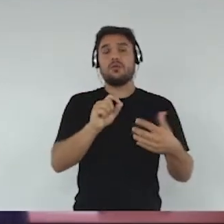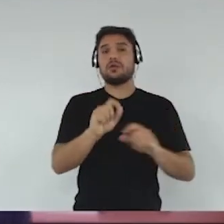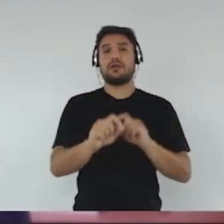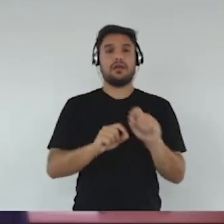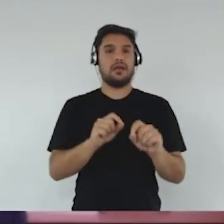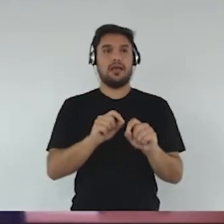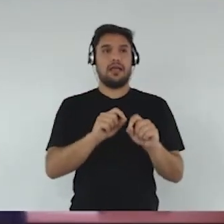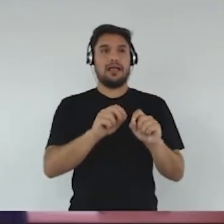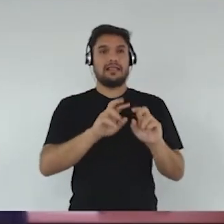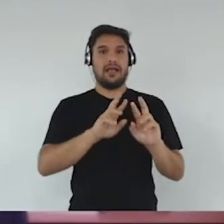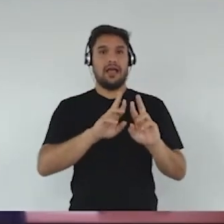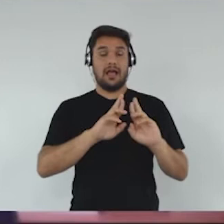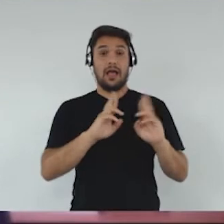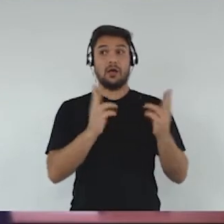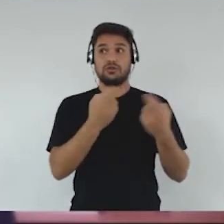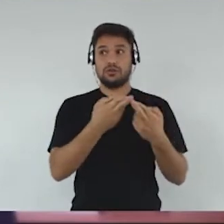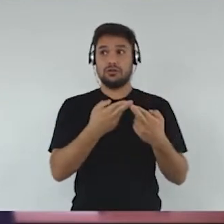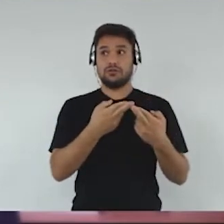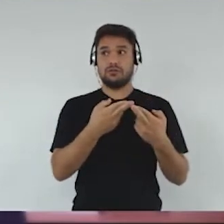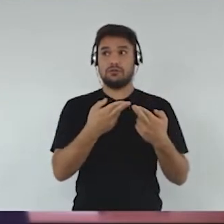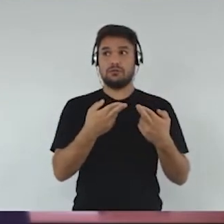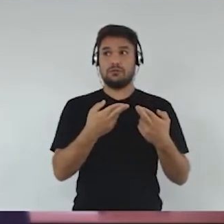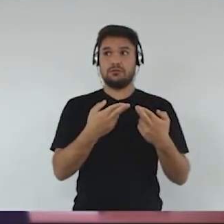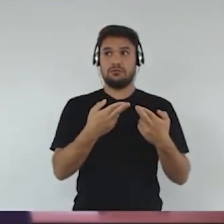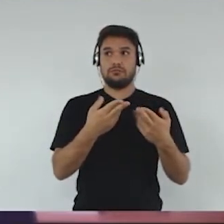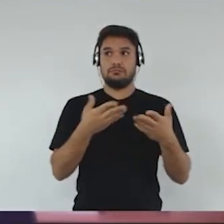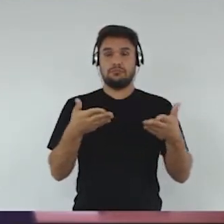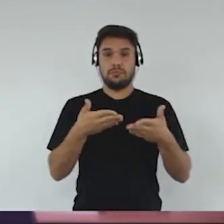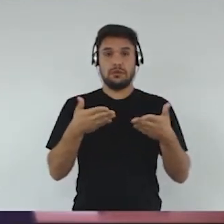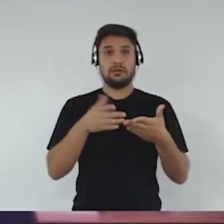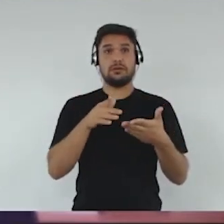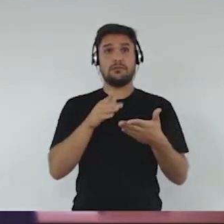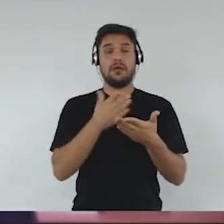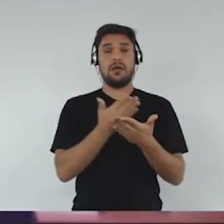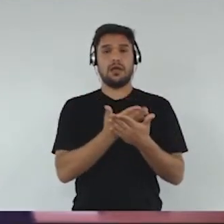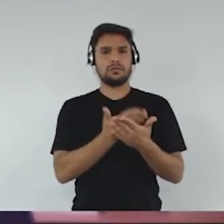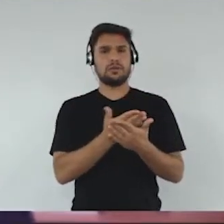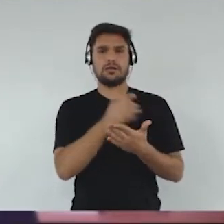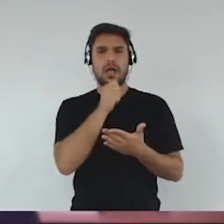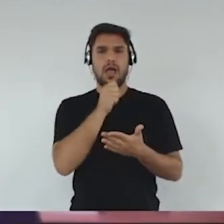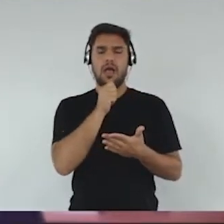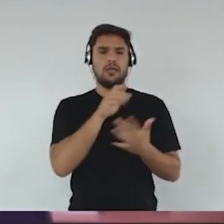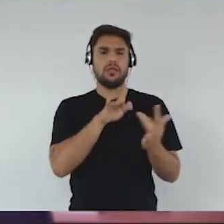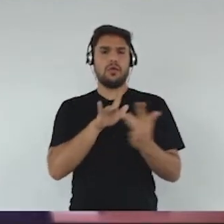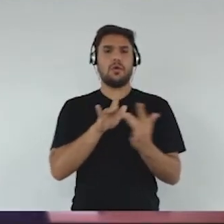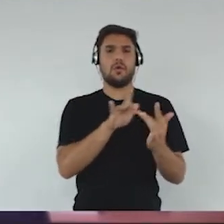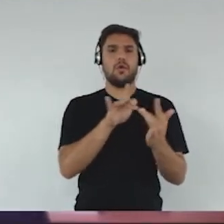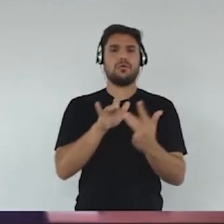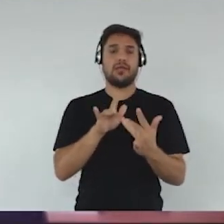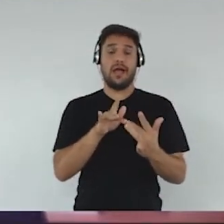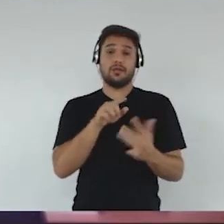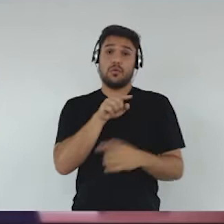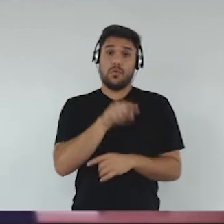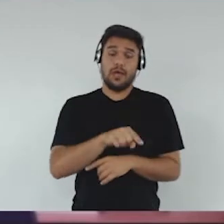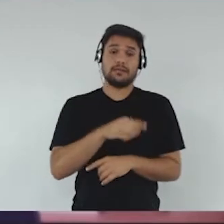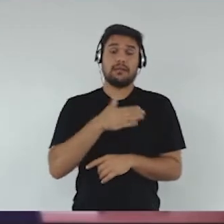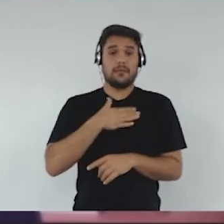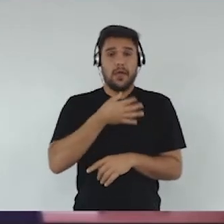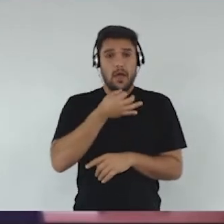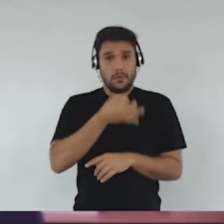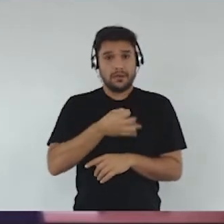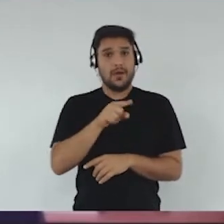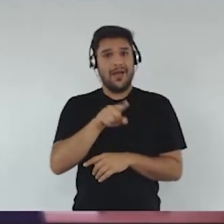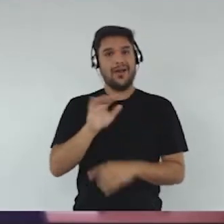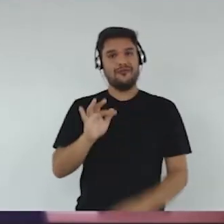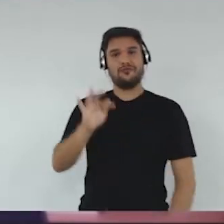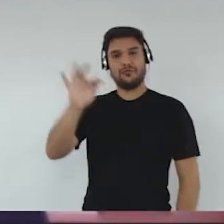eventualmente, na audiência, há estagiários, há estudantes que ainda não tiveram contato com esse que, na minha opinião, é o